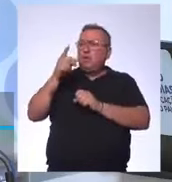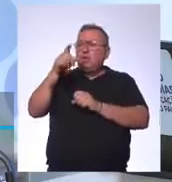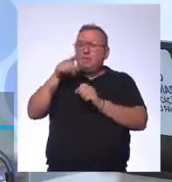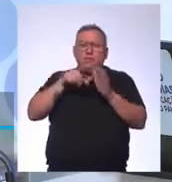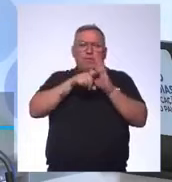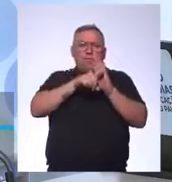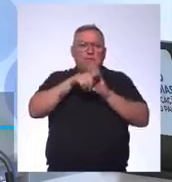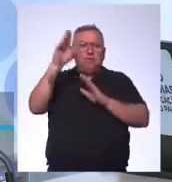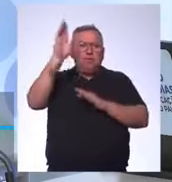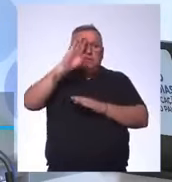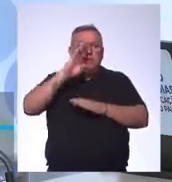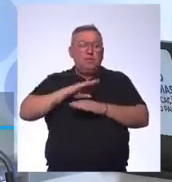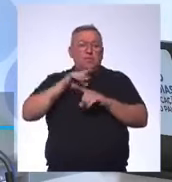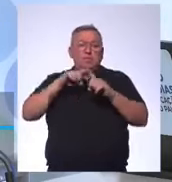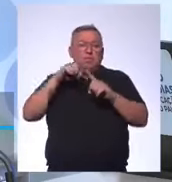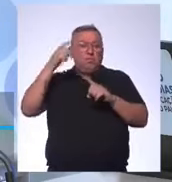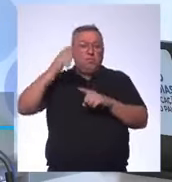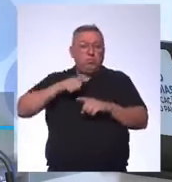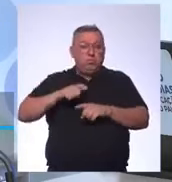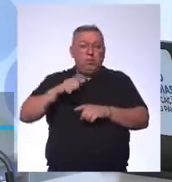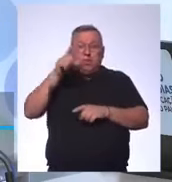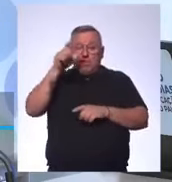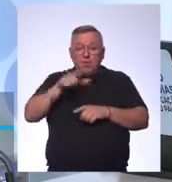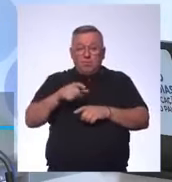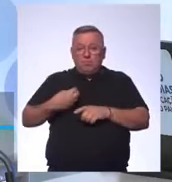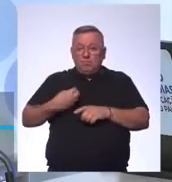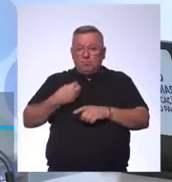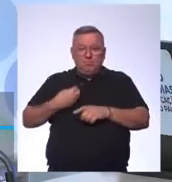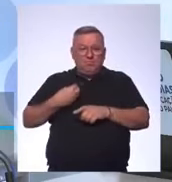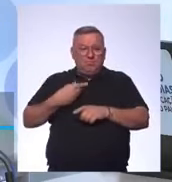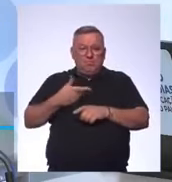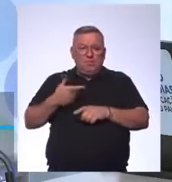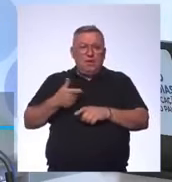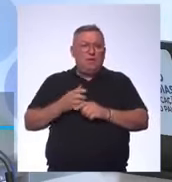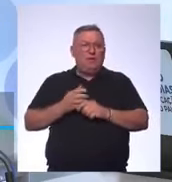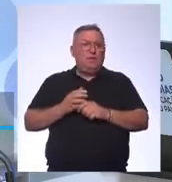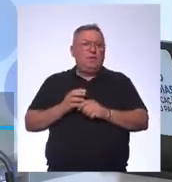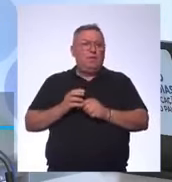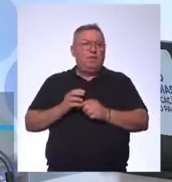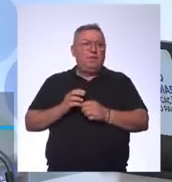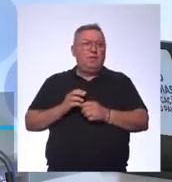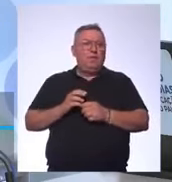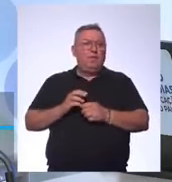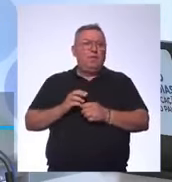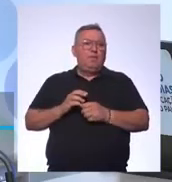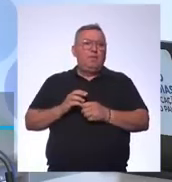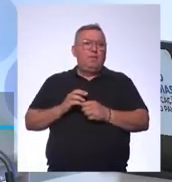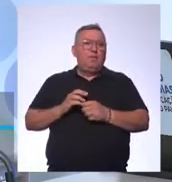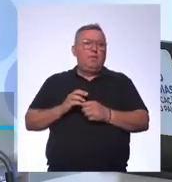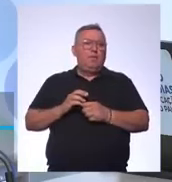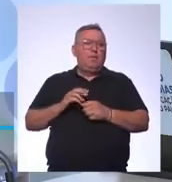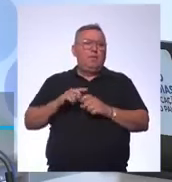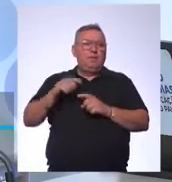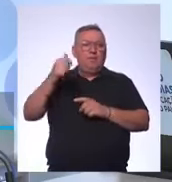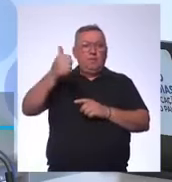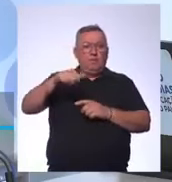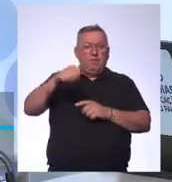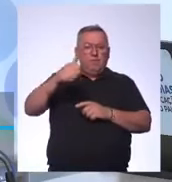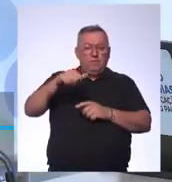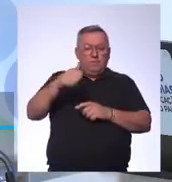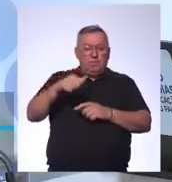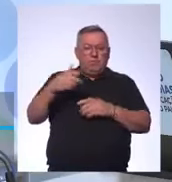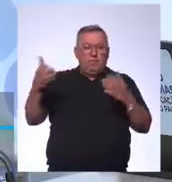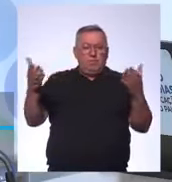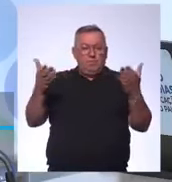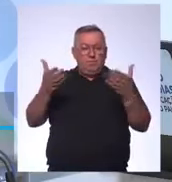pesquisadora brasileira, mas eu inventei esse nome, gente. Não existe a Marina Dias, certo? E aí, analisando um pouquinho